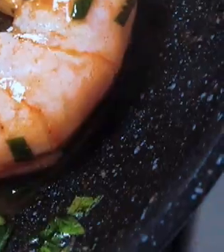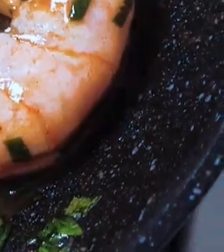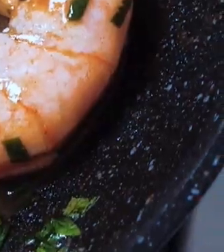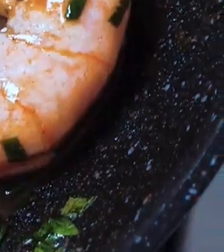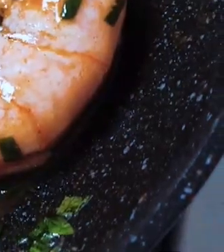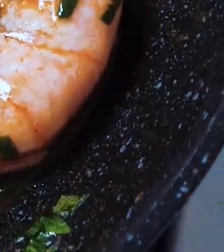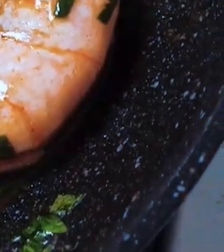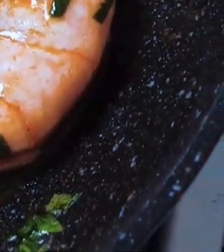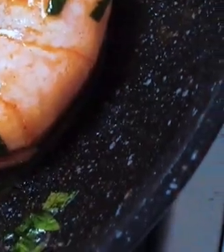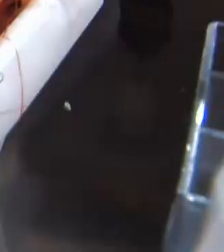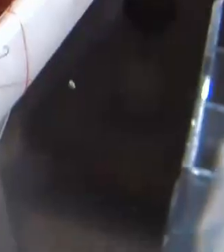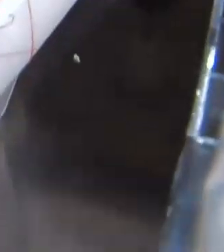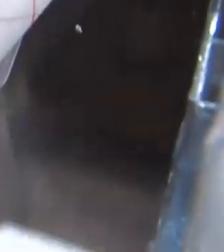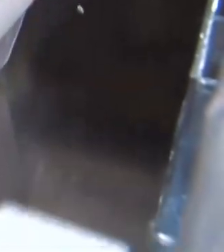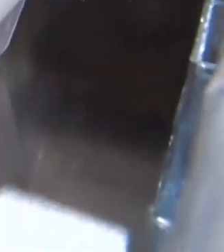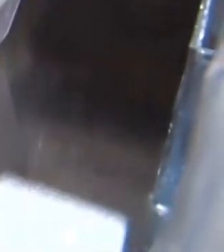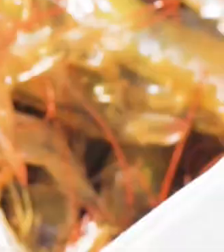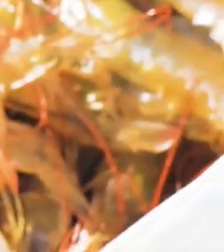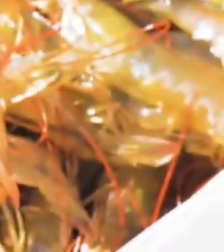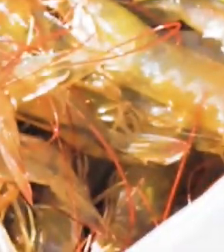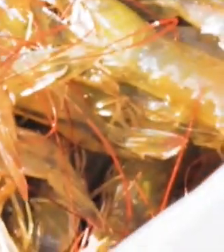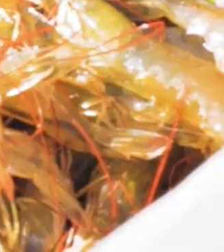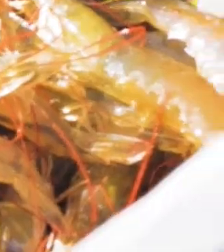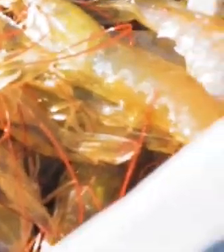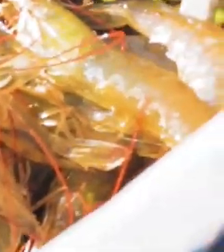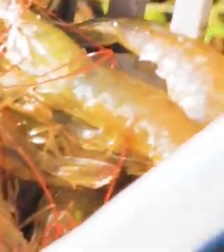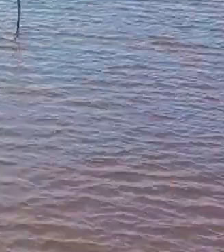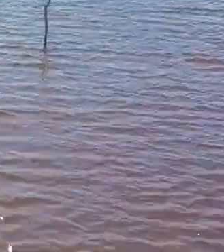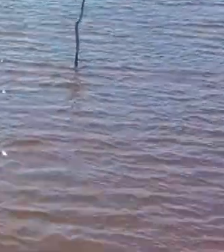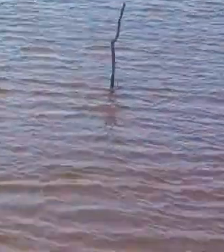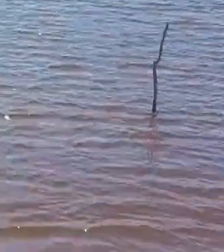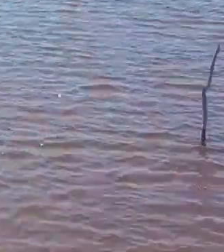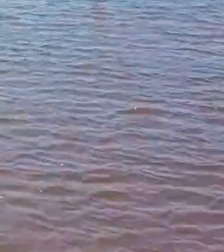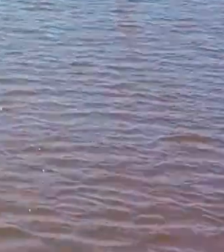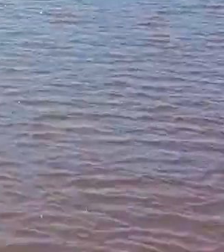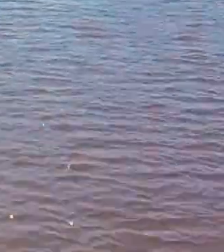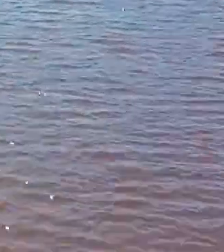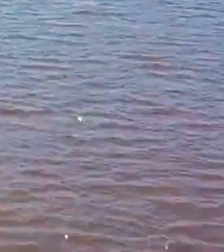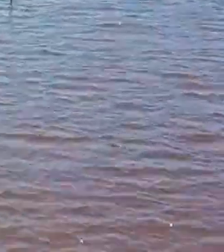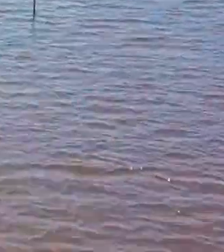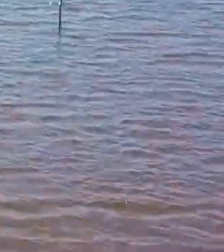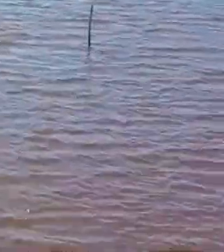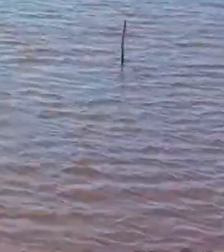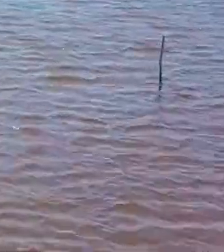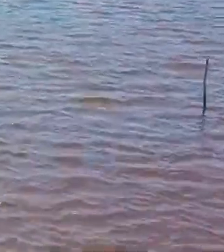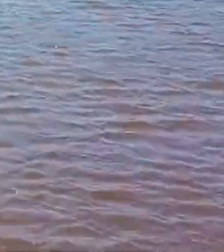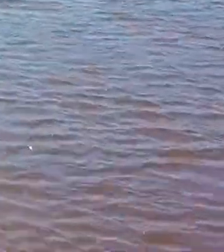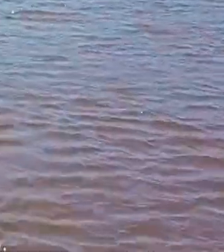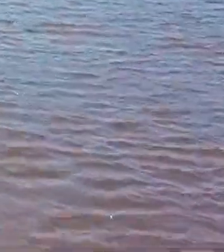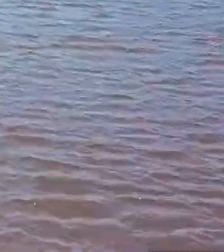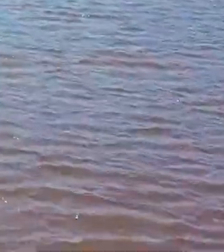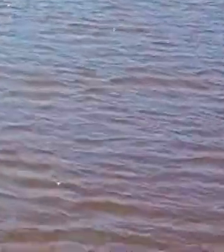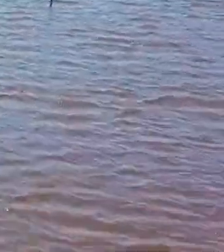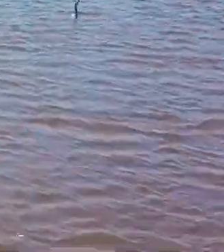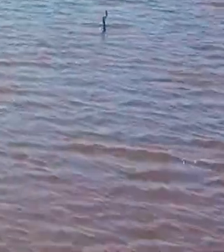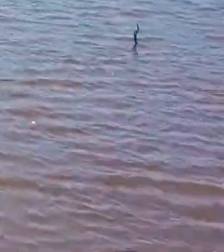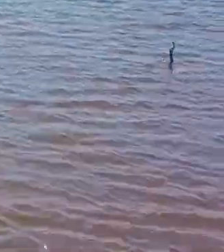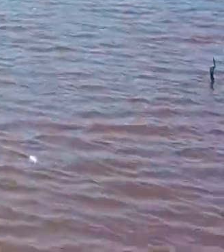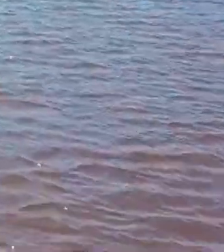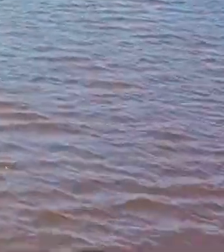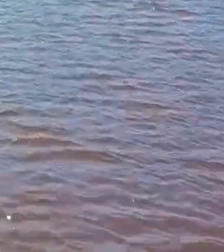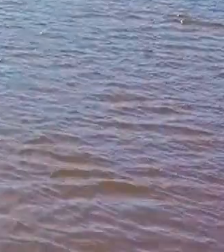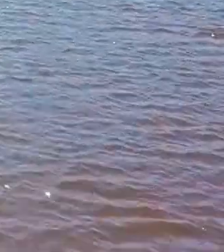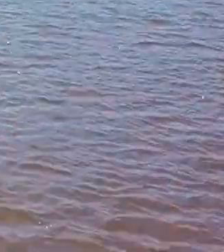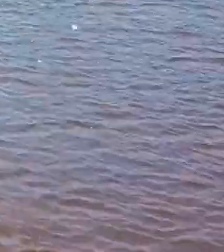região, gerando emprego e renda para a comunidade. Lei da Carcinicultura, o caminho legal para